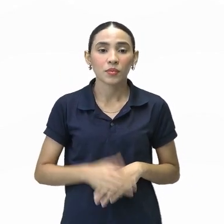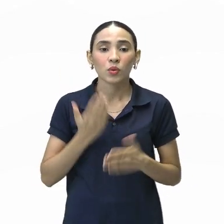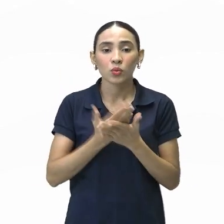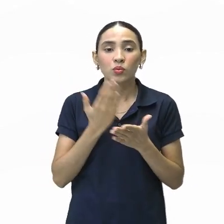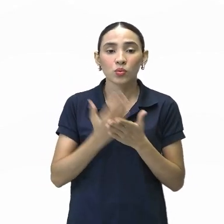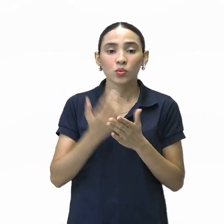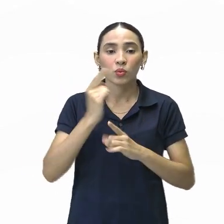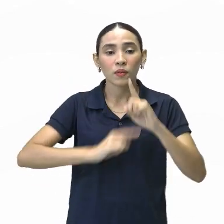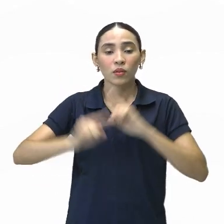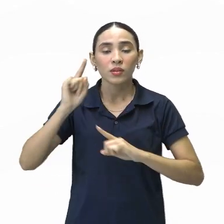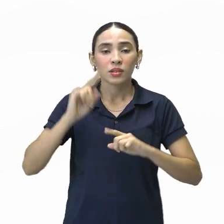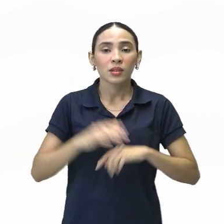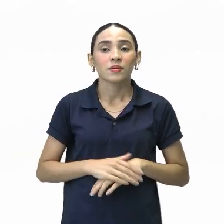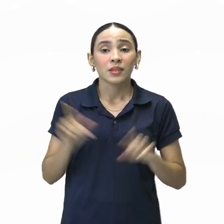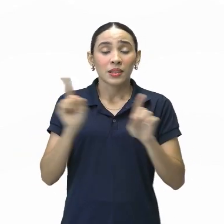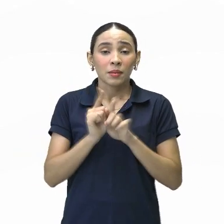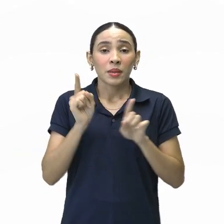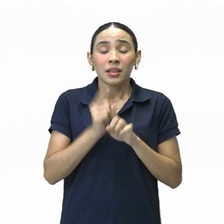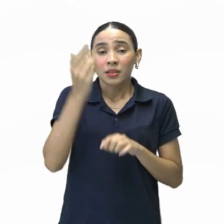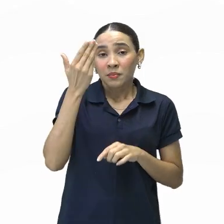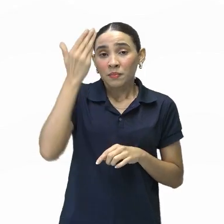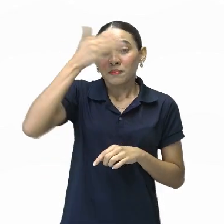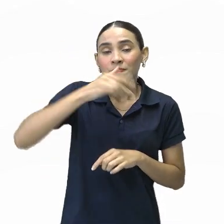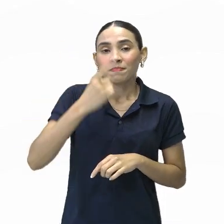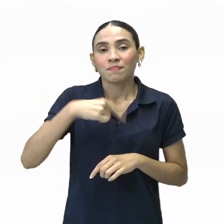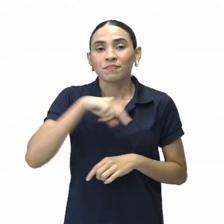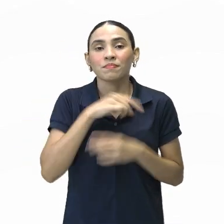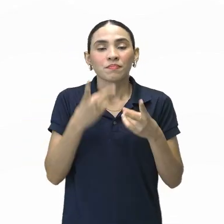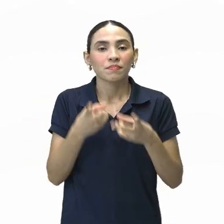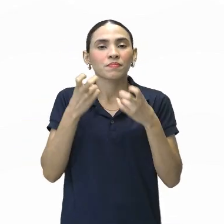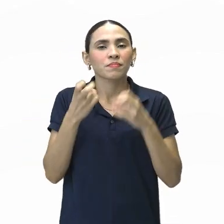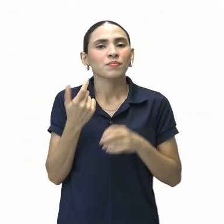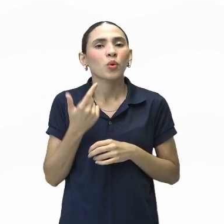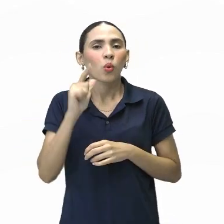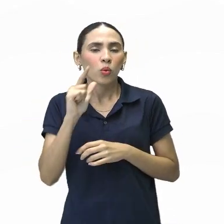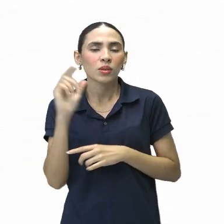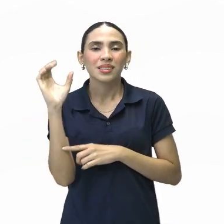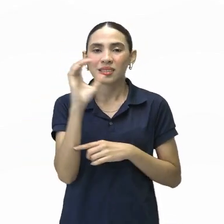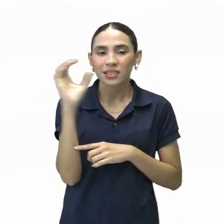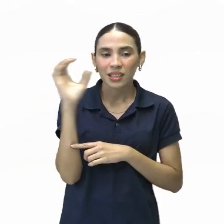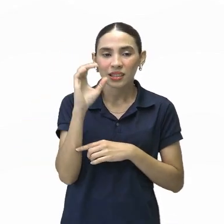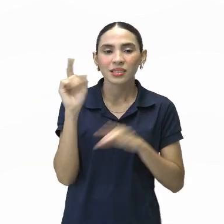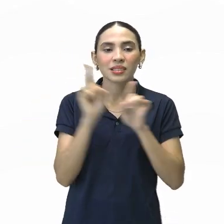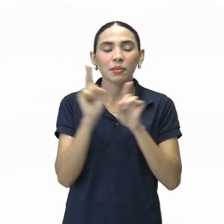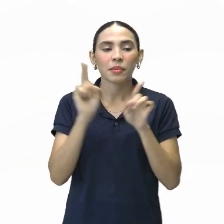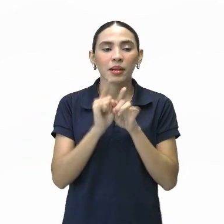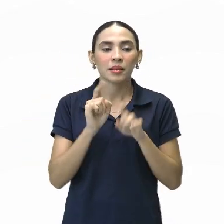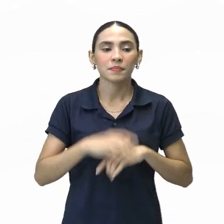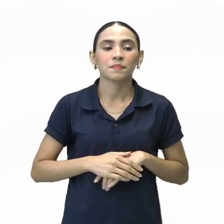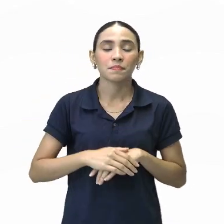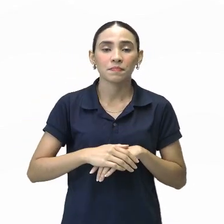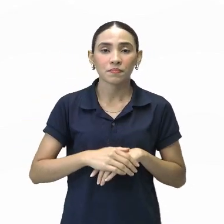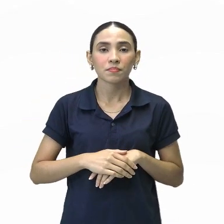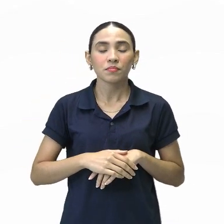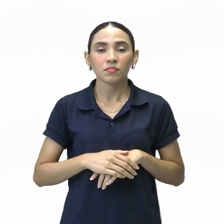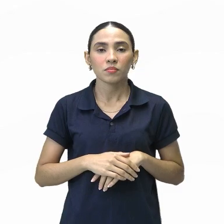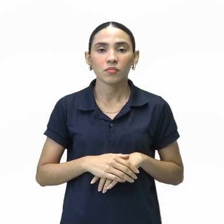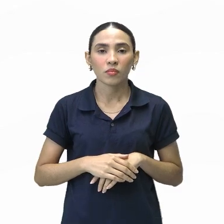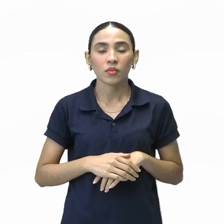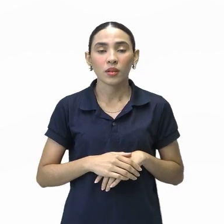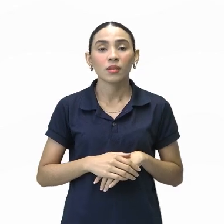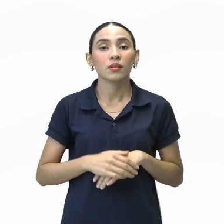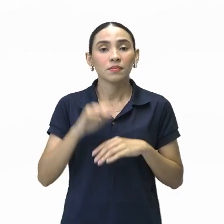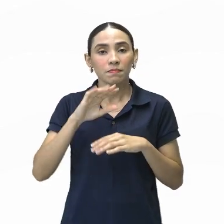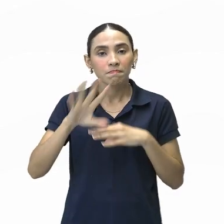da evolução e das evidências, nós vimos aí outras ciências que foram acrescentando